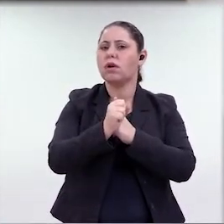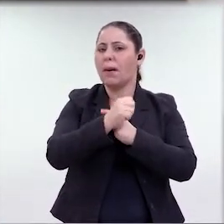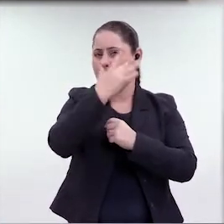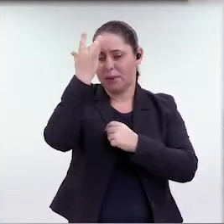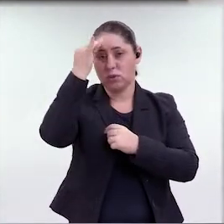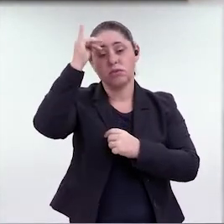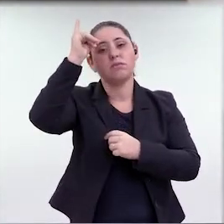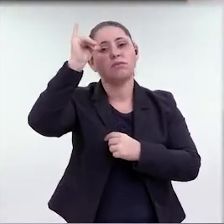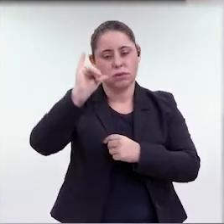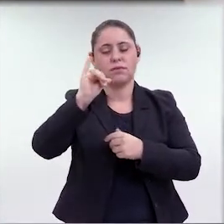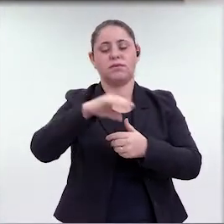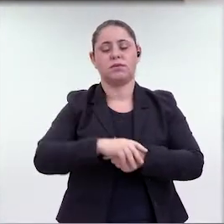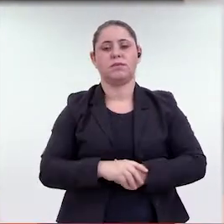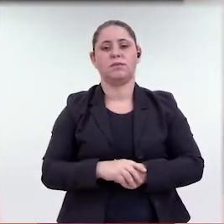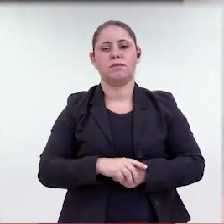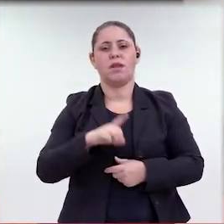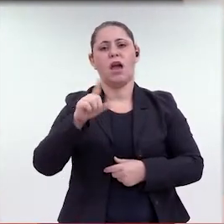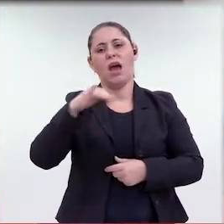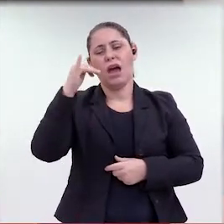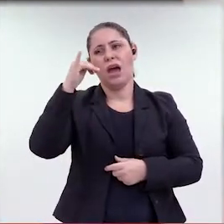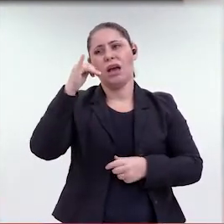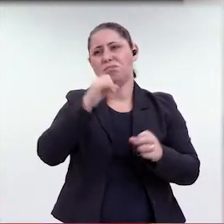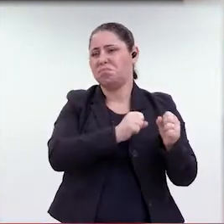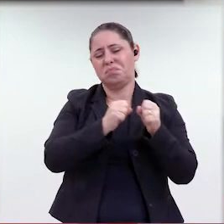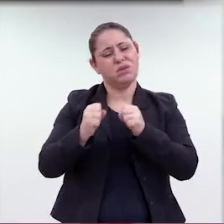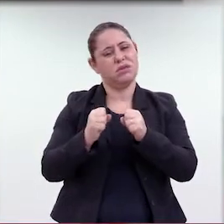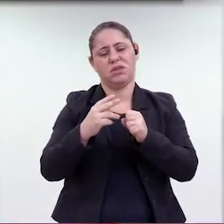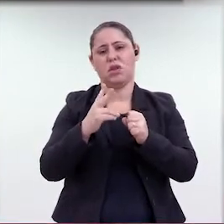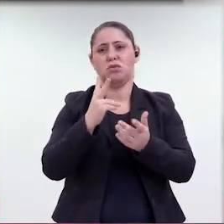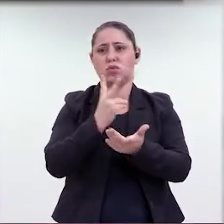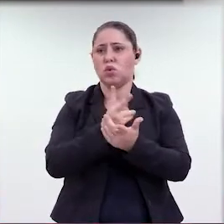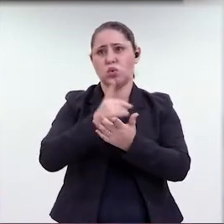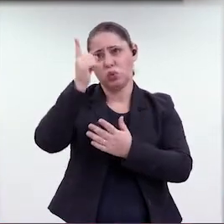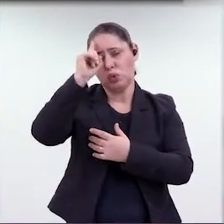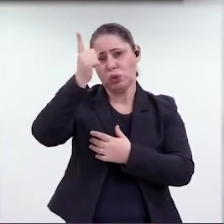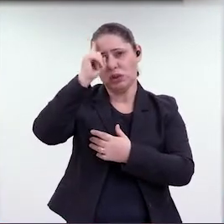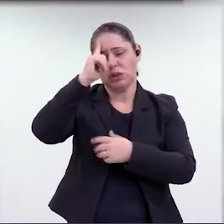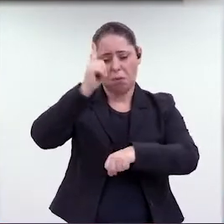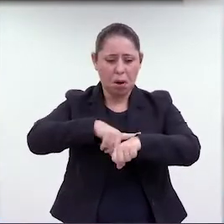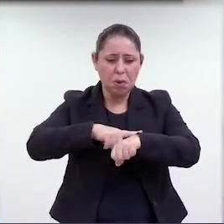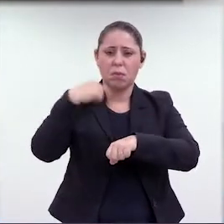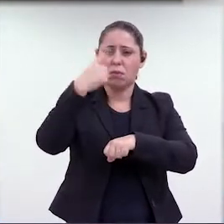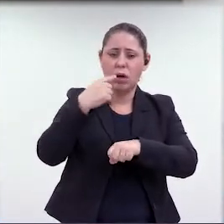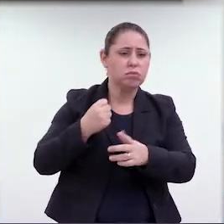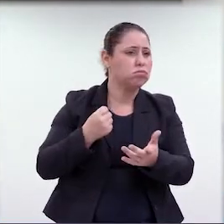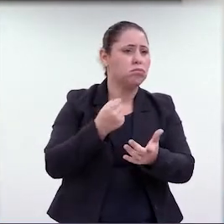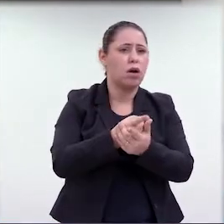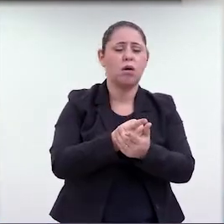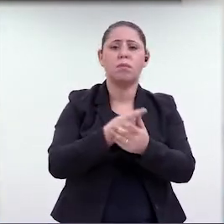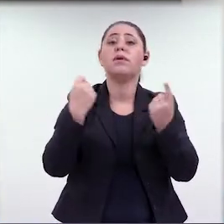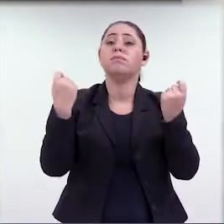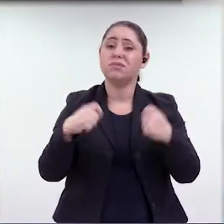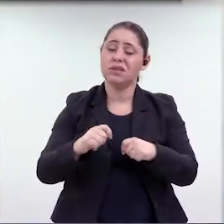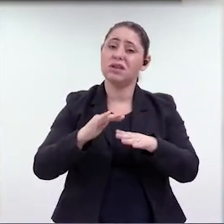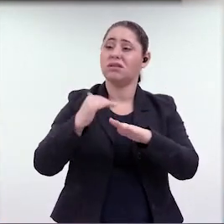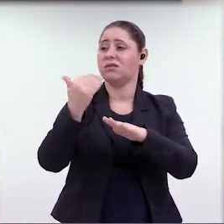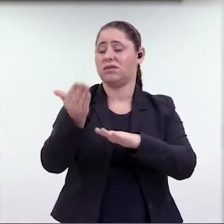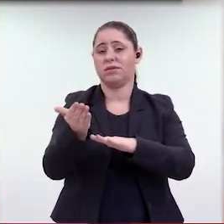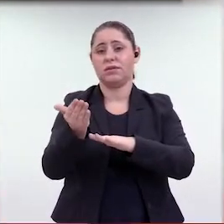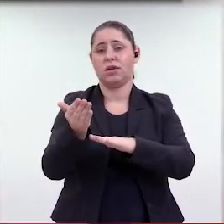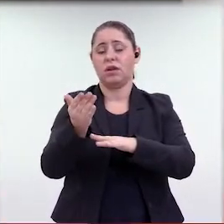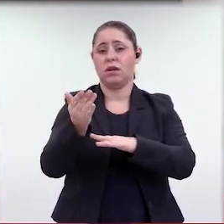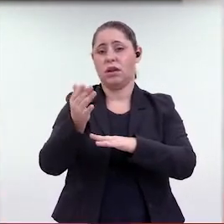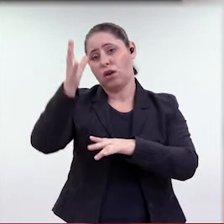né? É impossível a gente ficar o tempo todo dentro de casa, não sair para fazer compras, por exemplo, né? Não sair para resolver alguma coisa